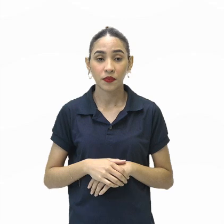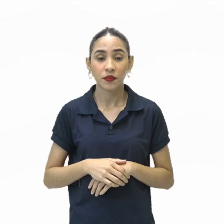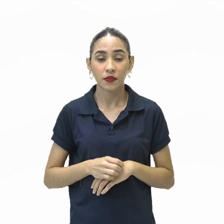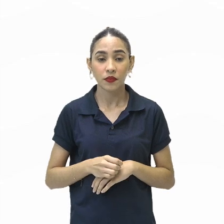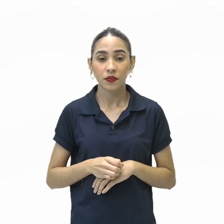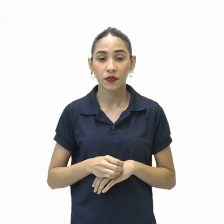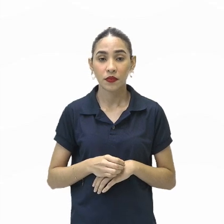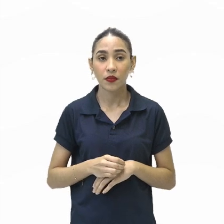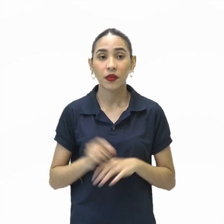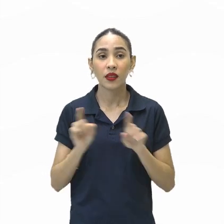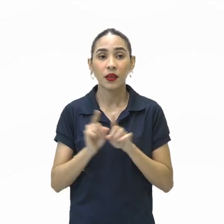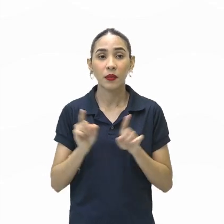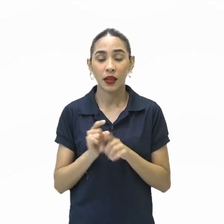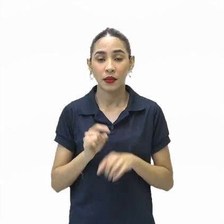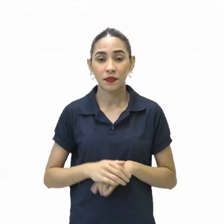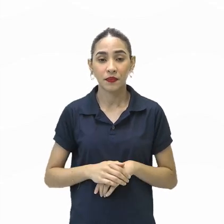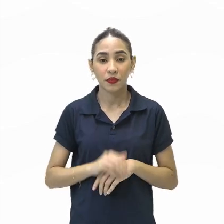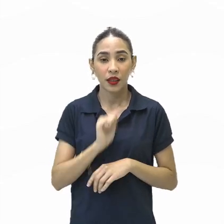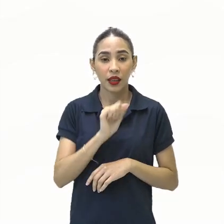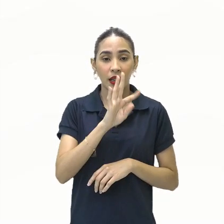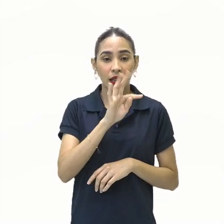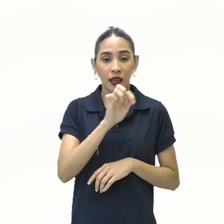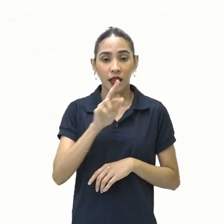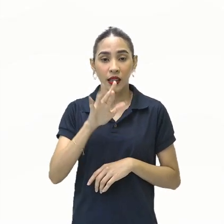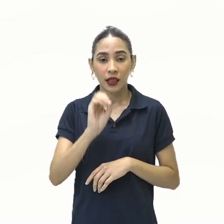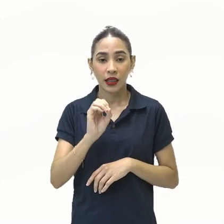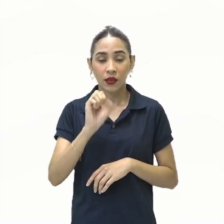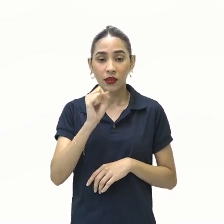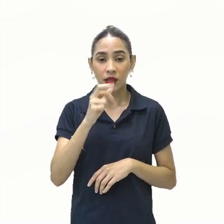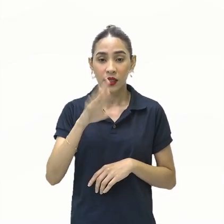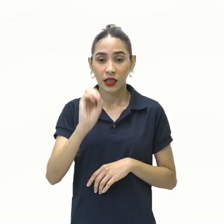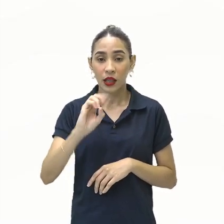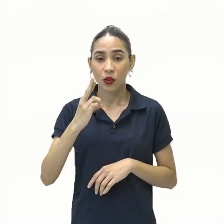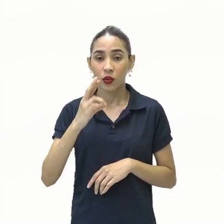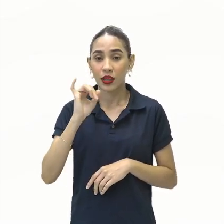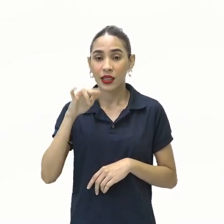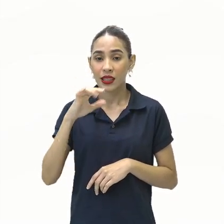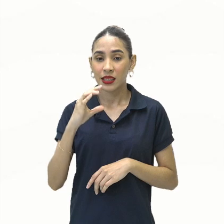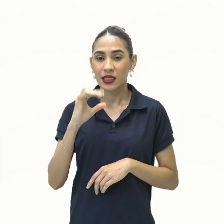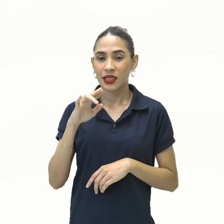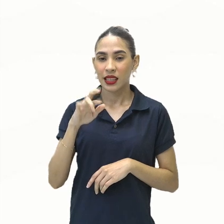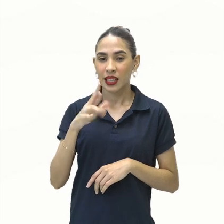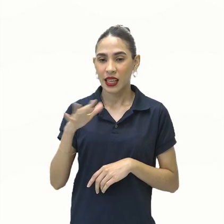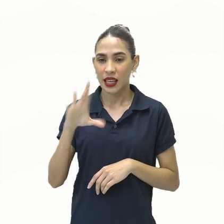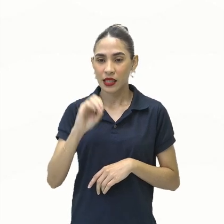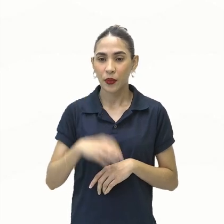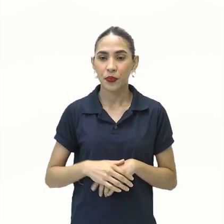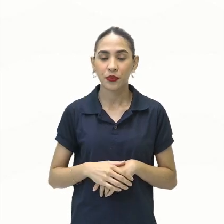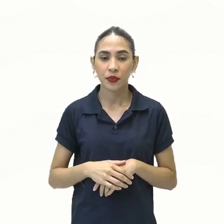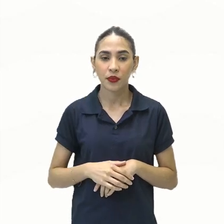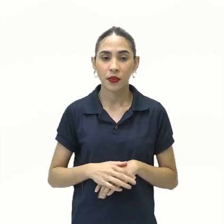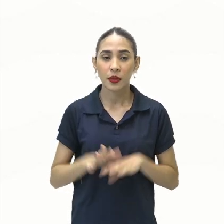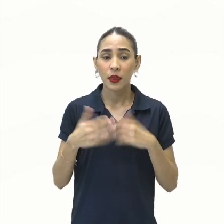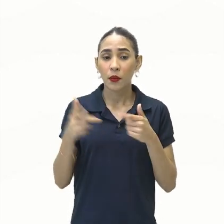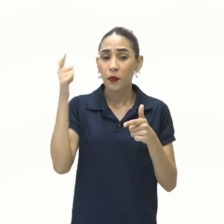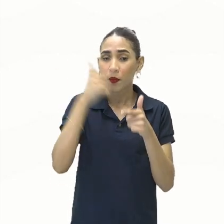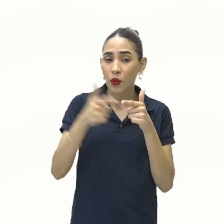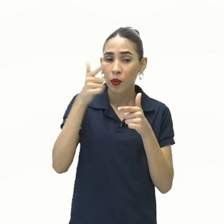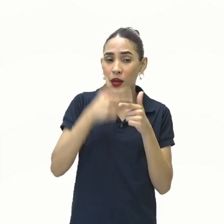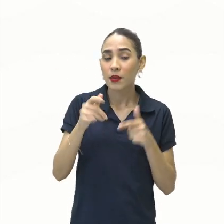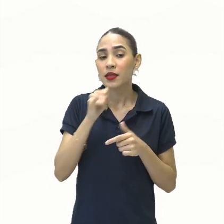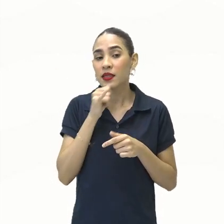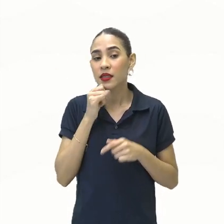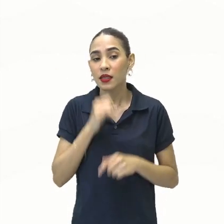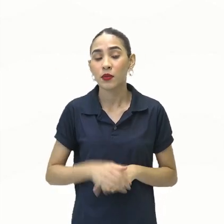lixão. Nós temos o aterro sanitário ou a incineração. O lixão, cujos problemas